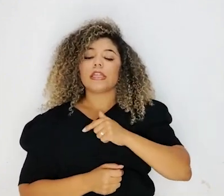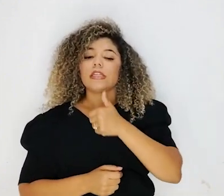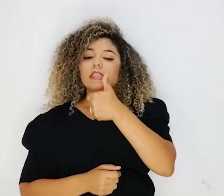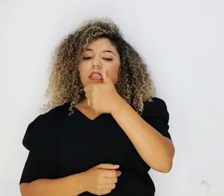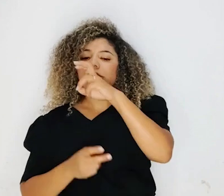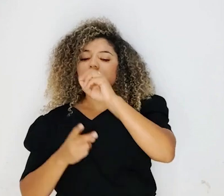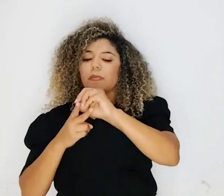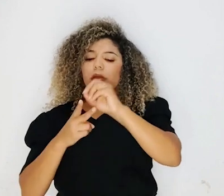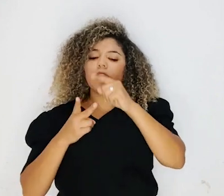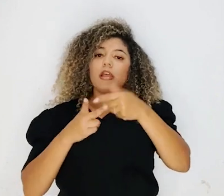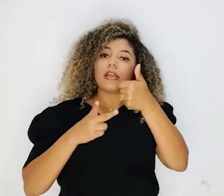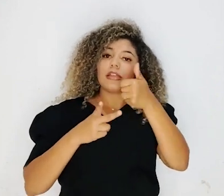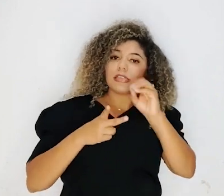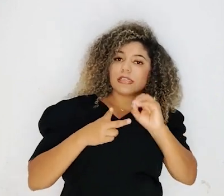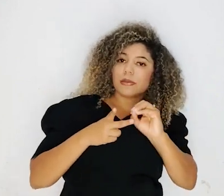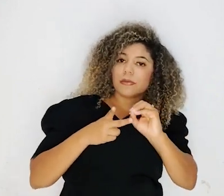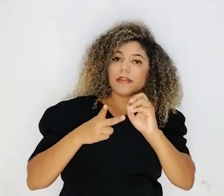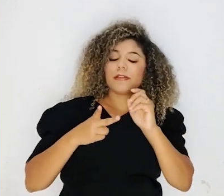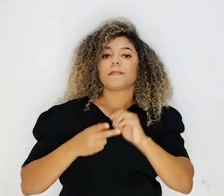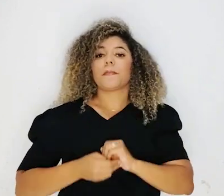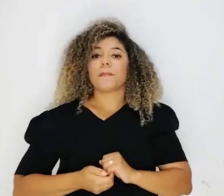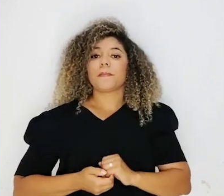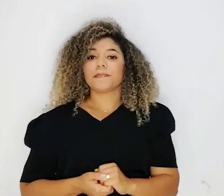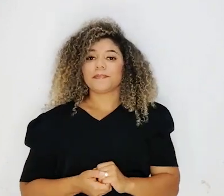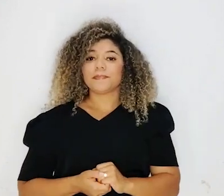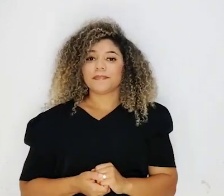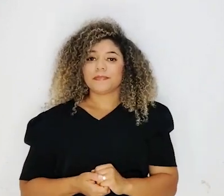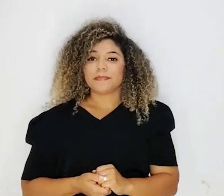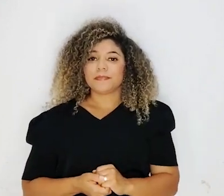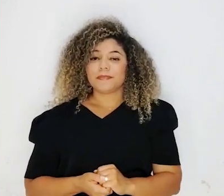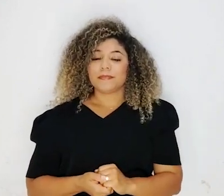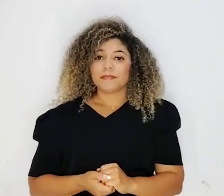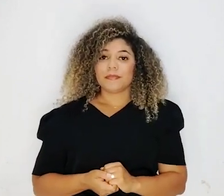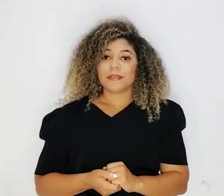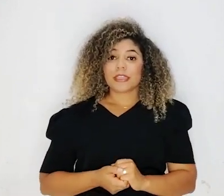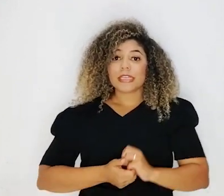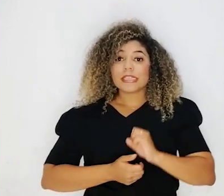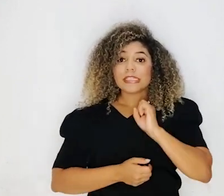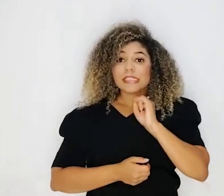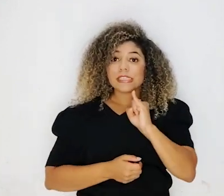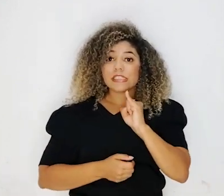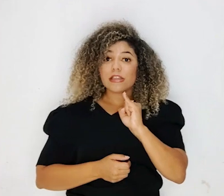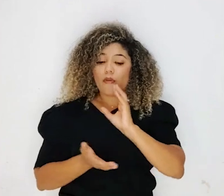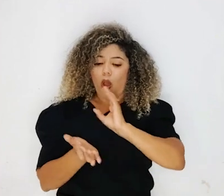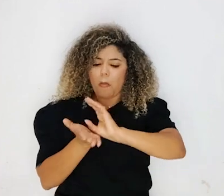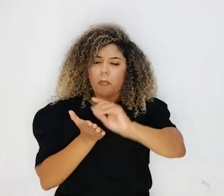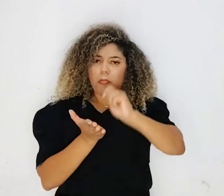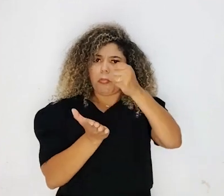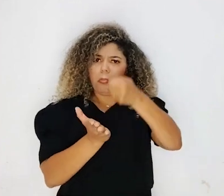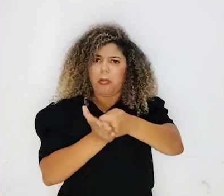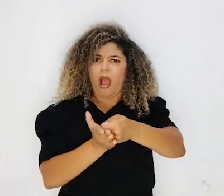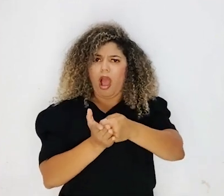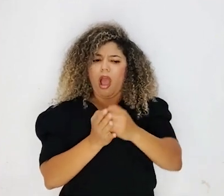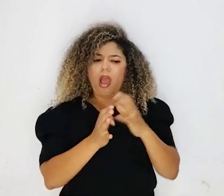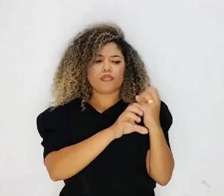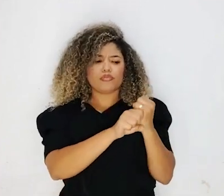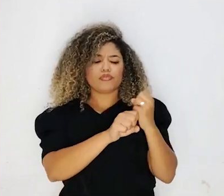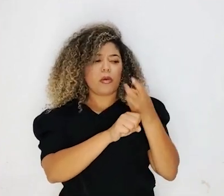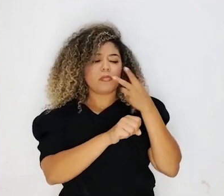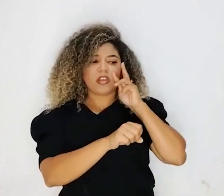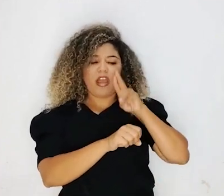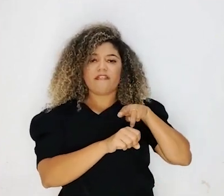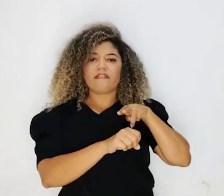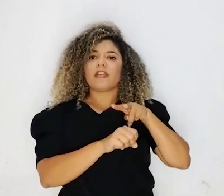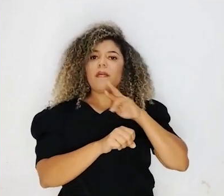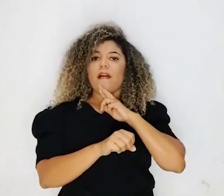de 150. E se for à vista, com o cálculo que a gente